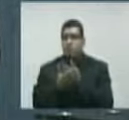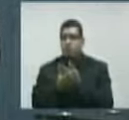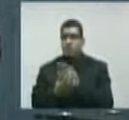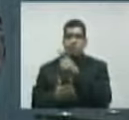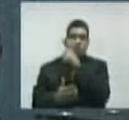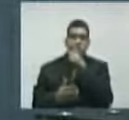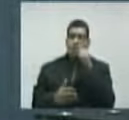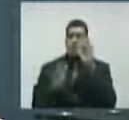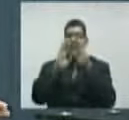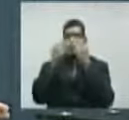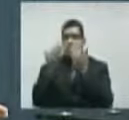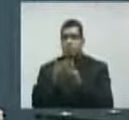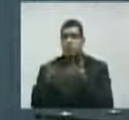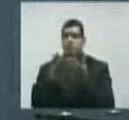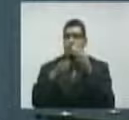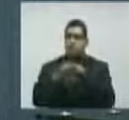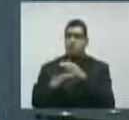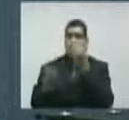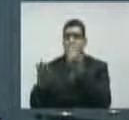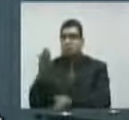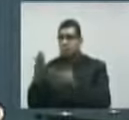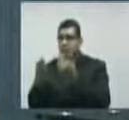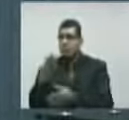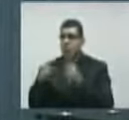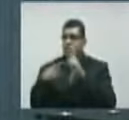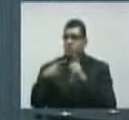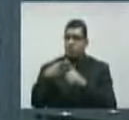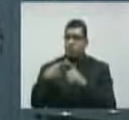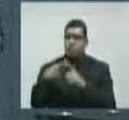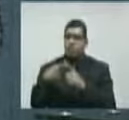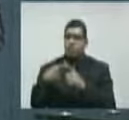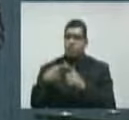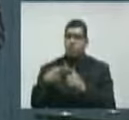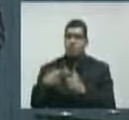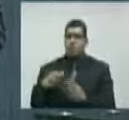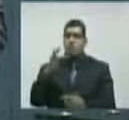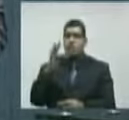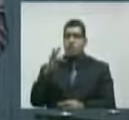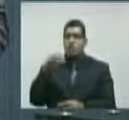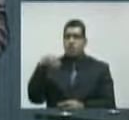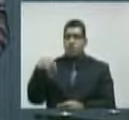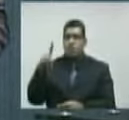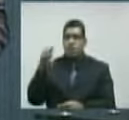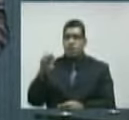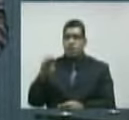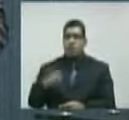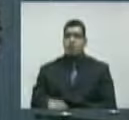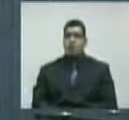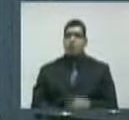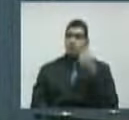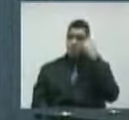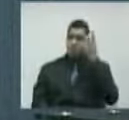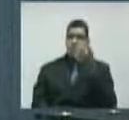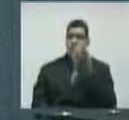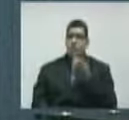merenda escolar, que inclusive foi suspensa por determinação do FNDE. Eu